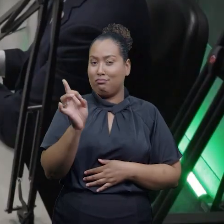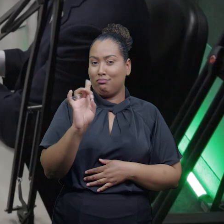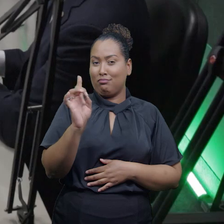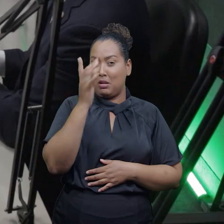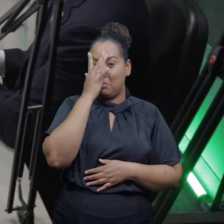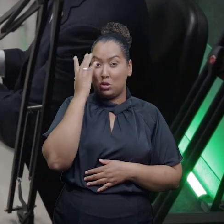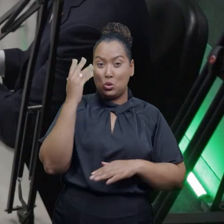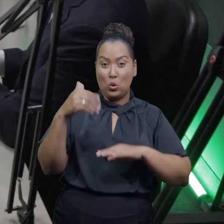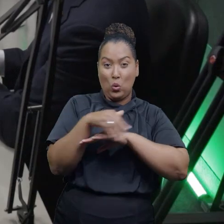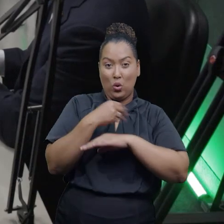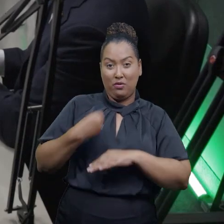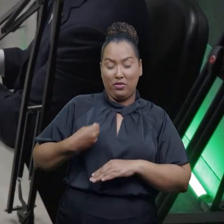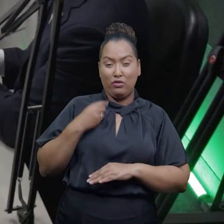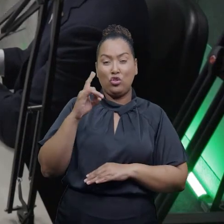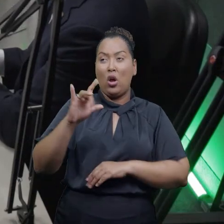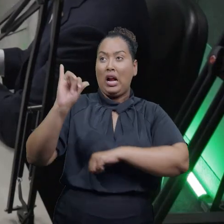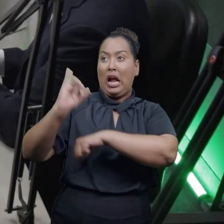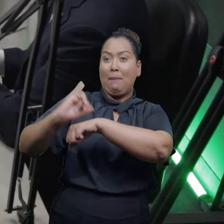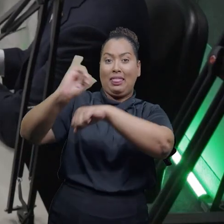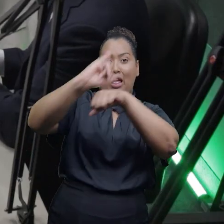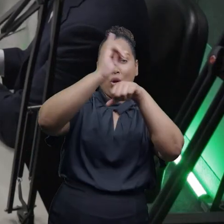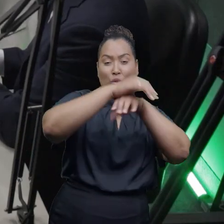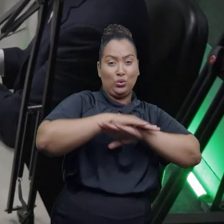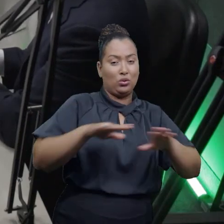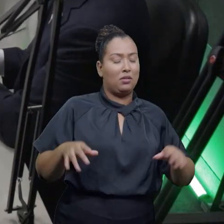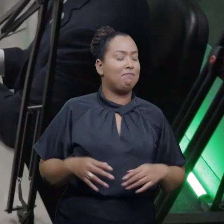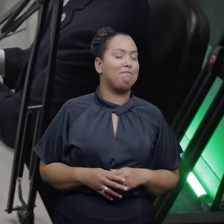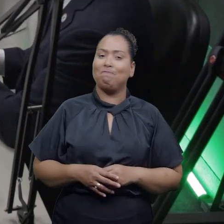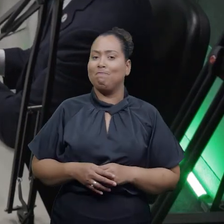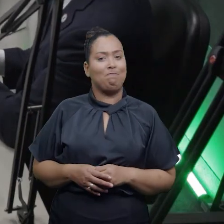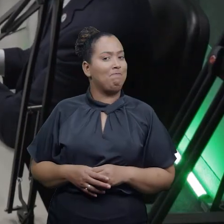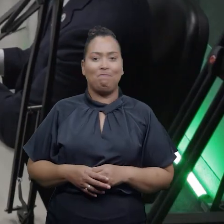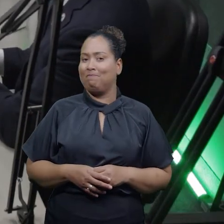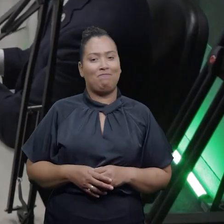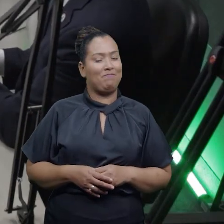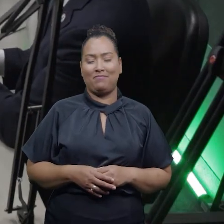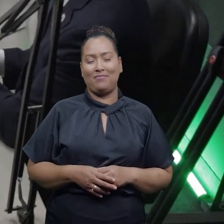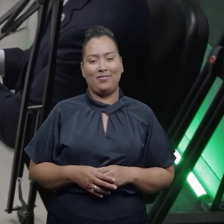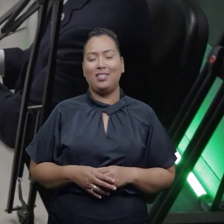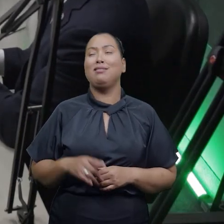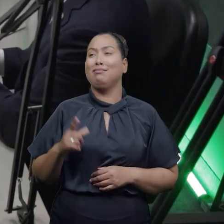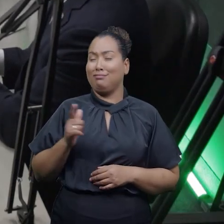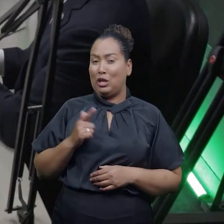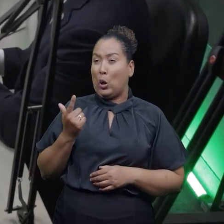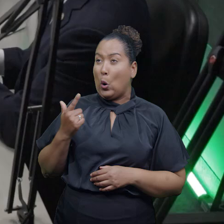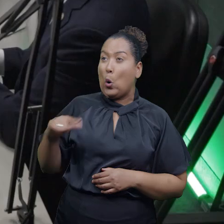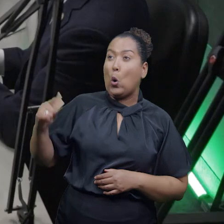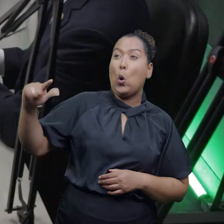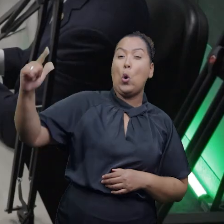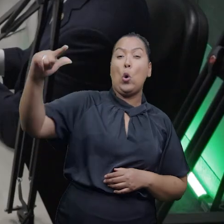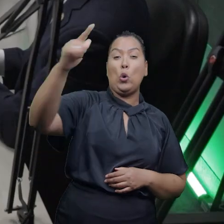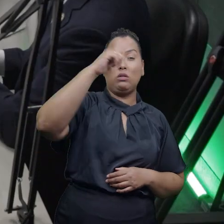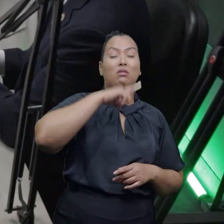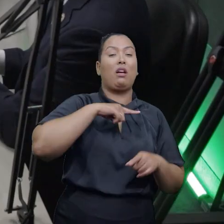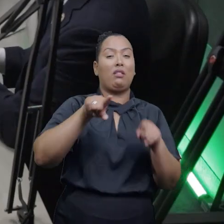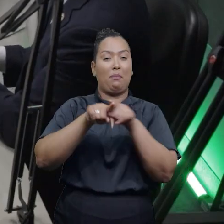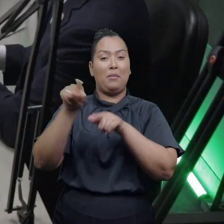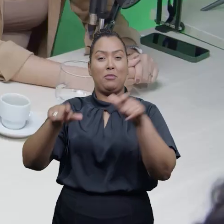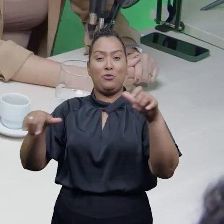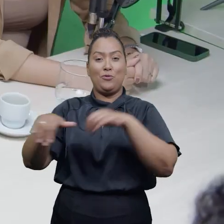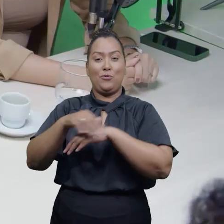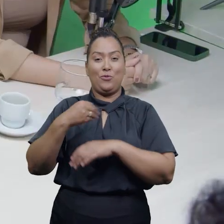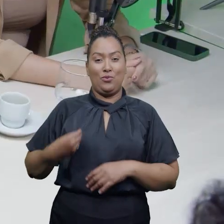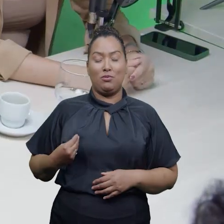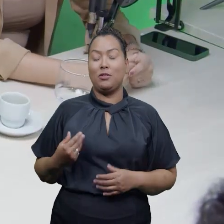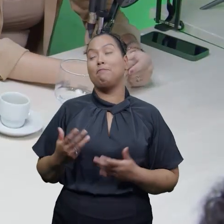que pessoas em situação de rua só tem nas grandes capitais, mas isso não é a verdade, né? Não,